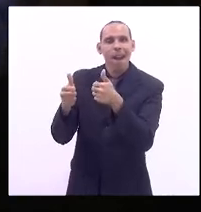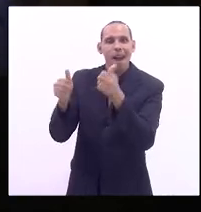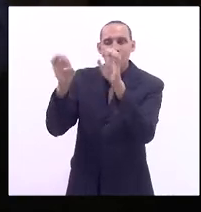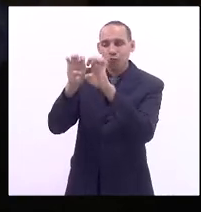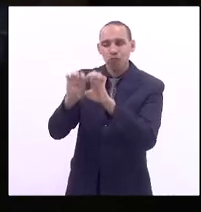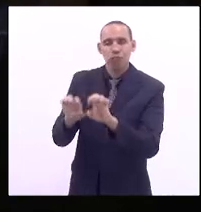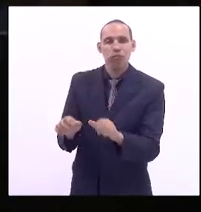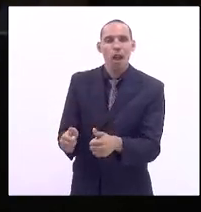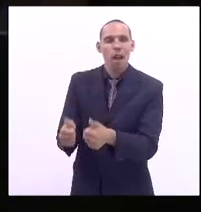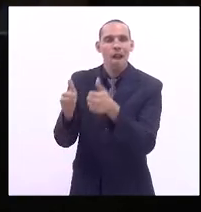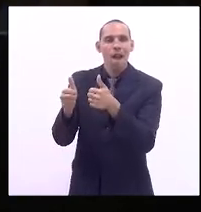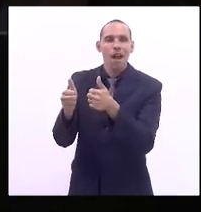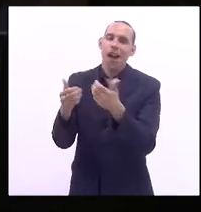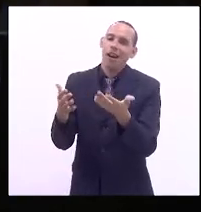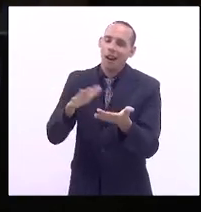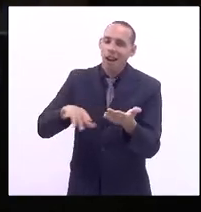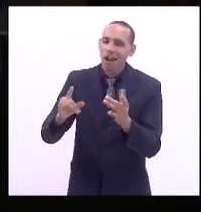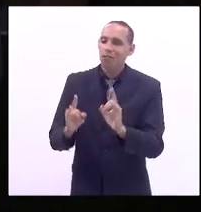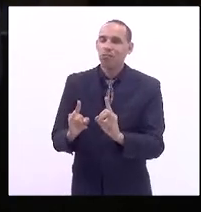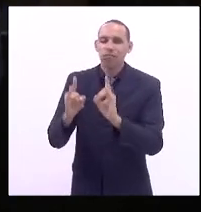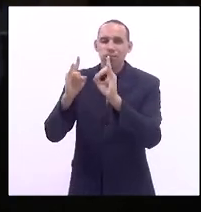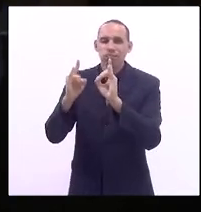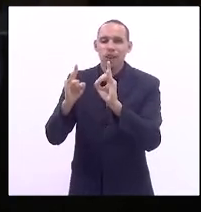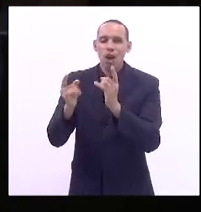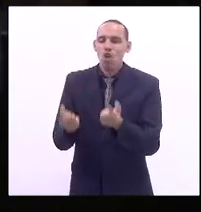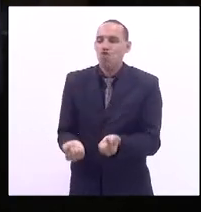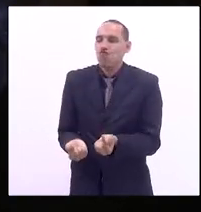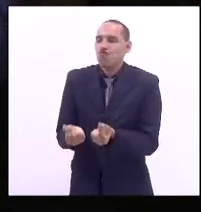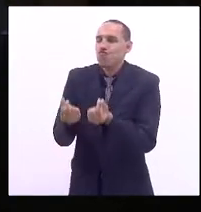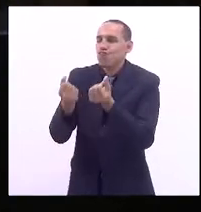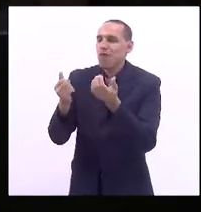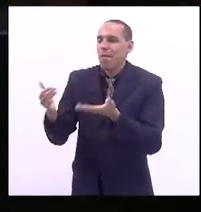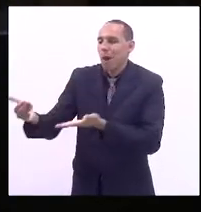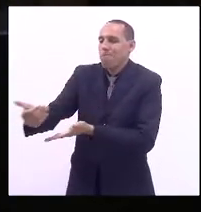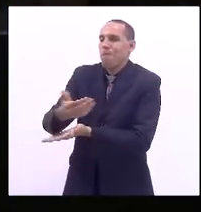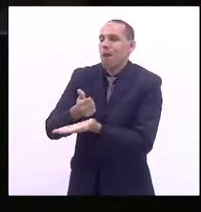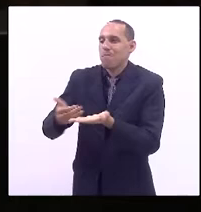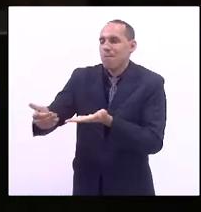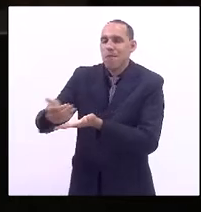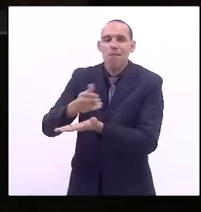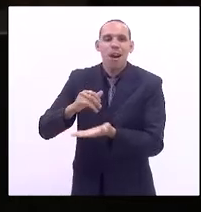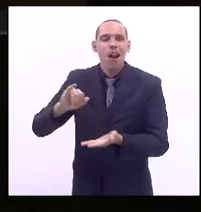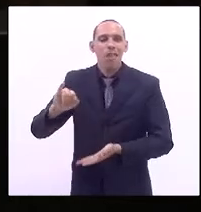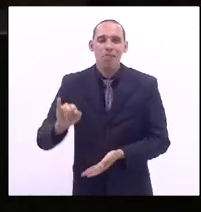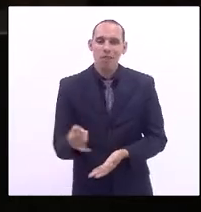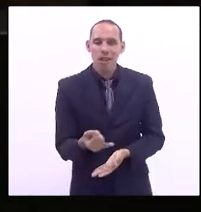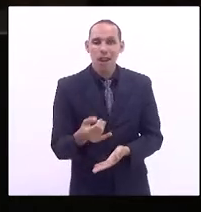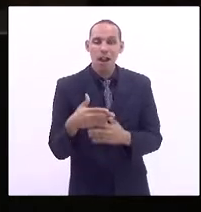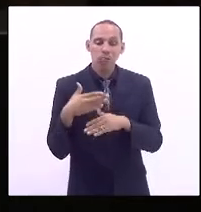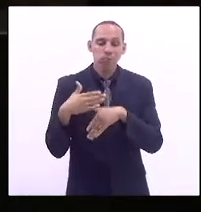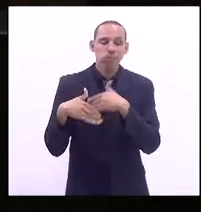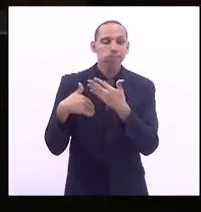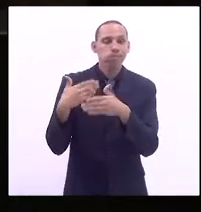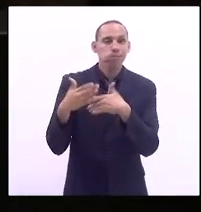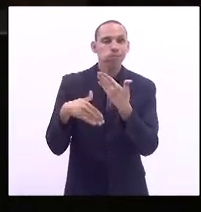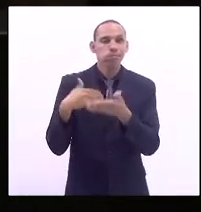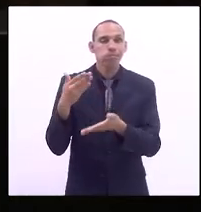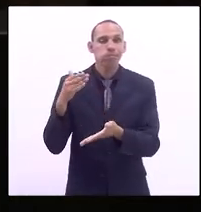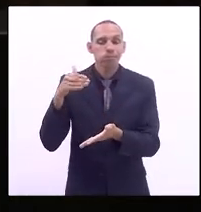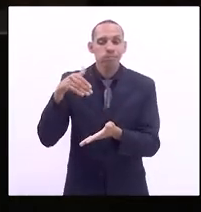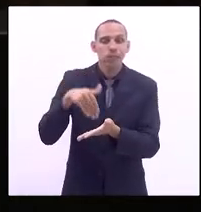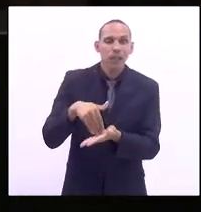Então vem o setor imobiliário se instalar ganha rios de dinheiro vai chega num determinado.